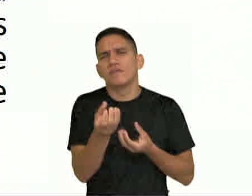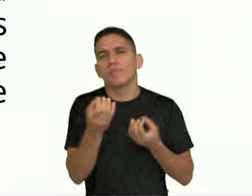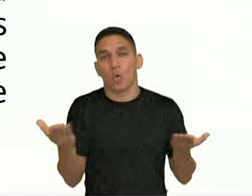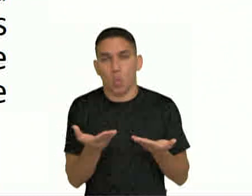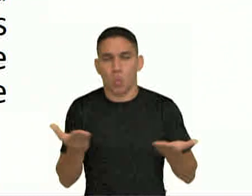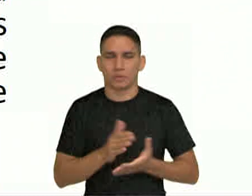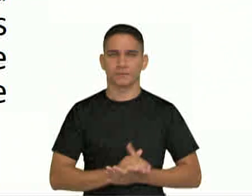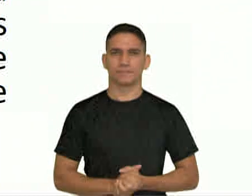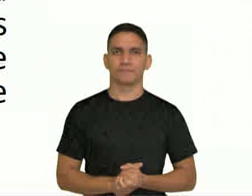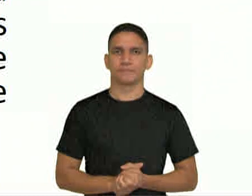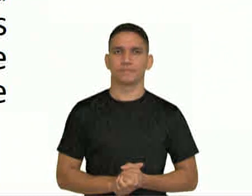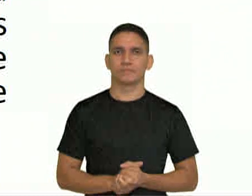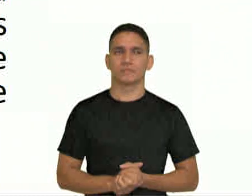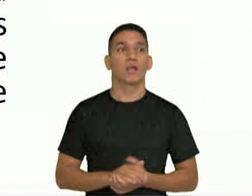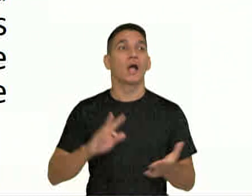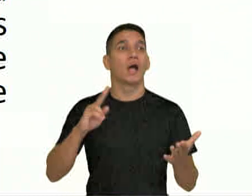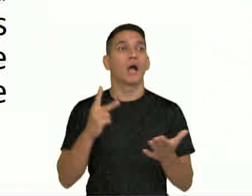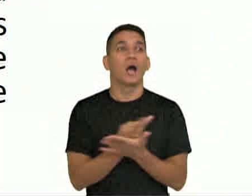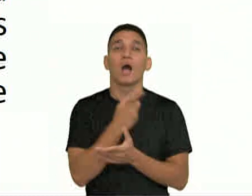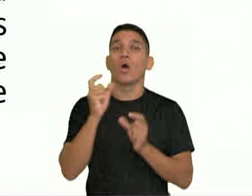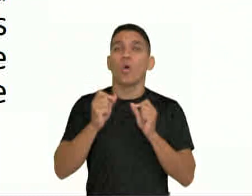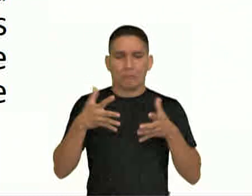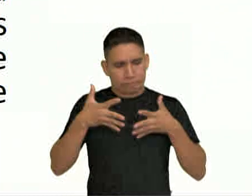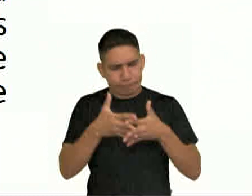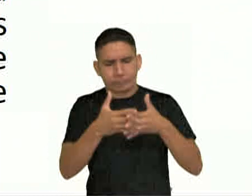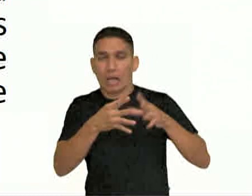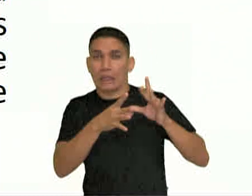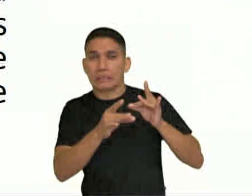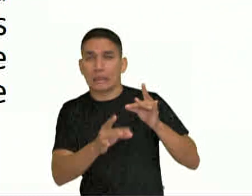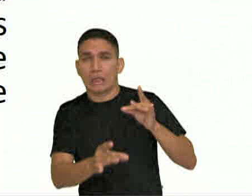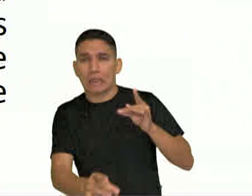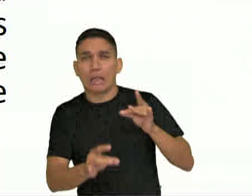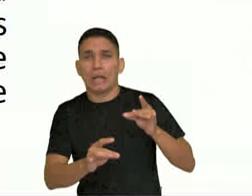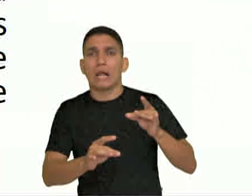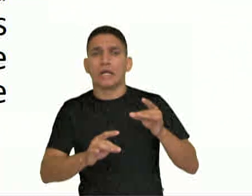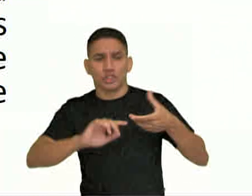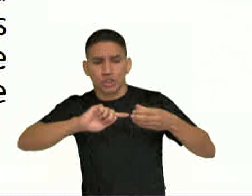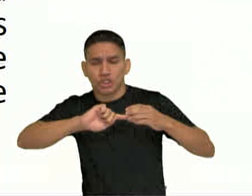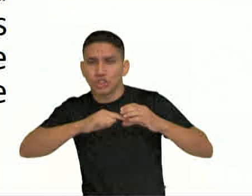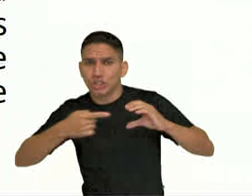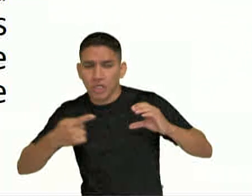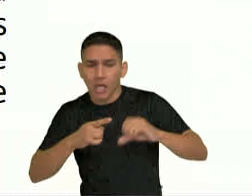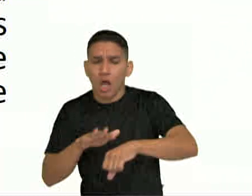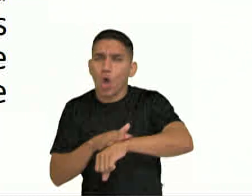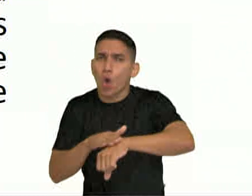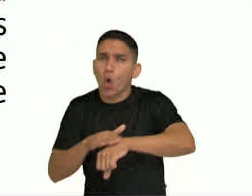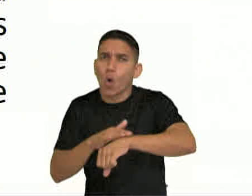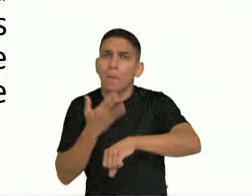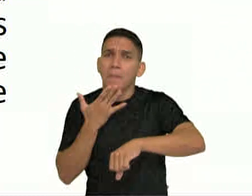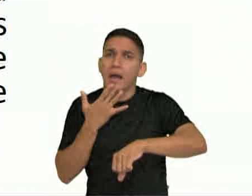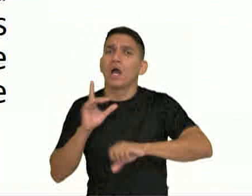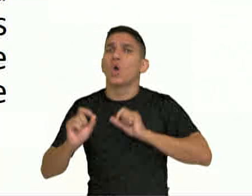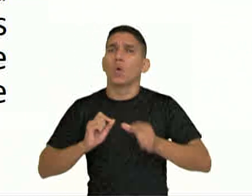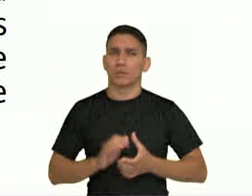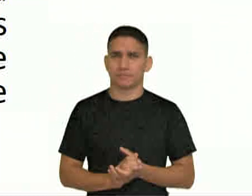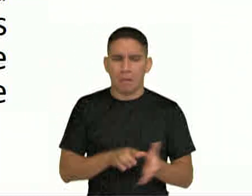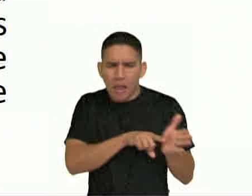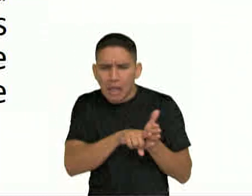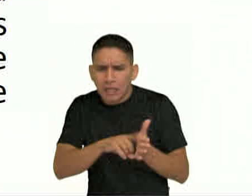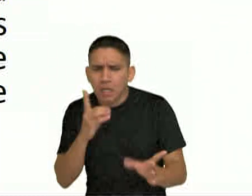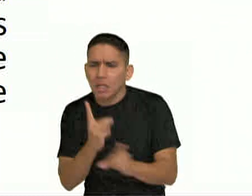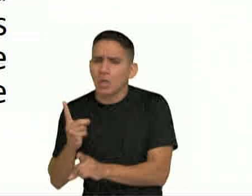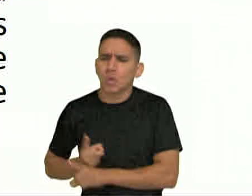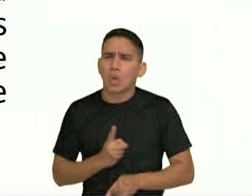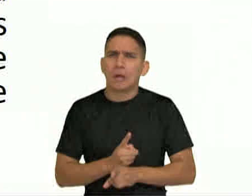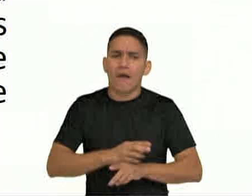hoje. A complexa genética que define a cor de pele. Pesquisadores descobrem que o número de genes e variantes do processo